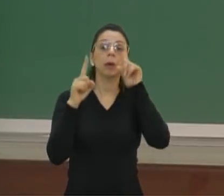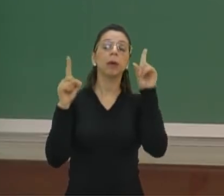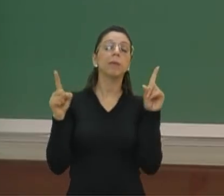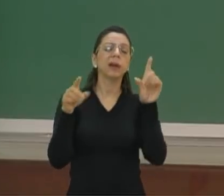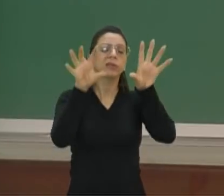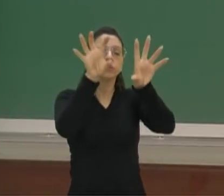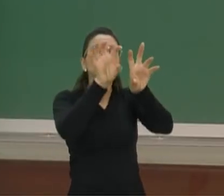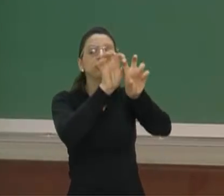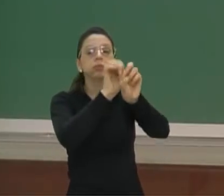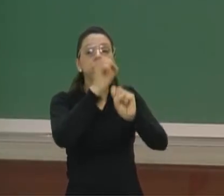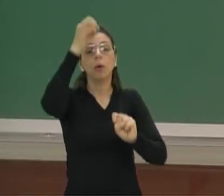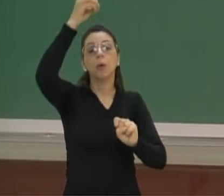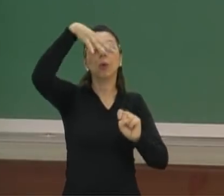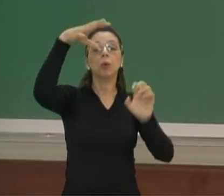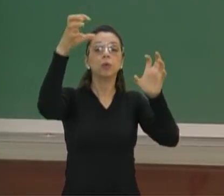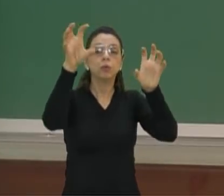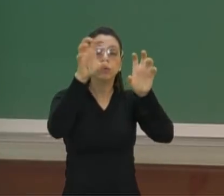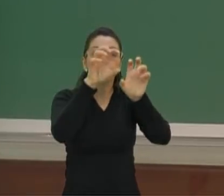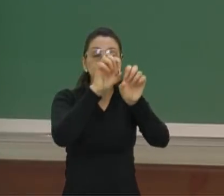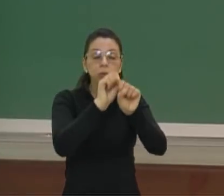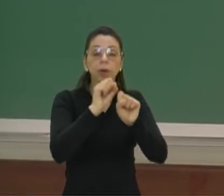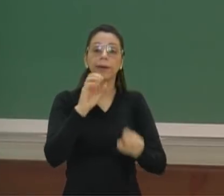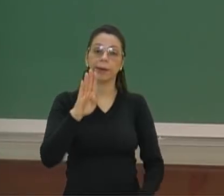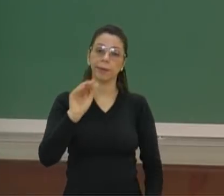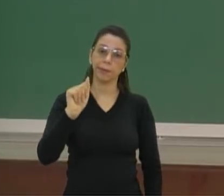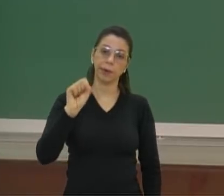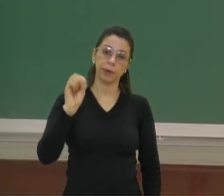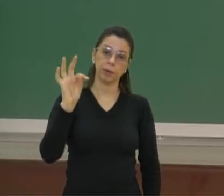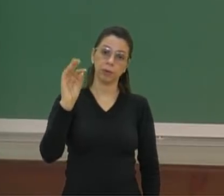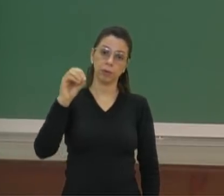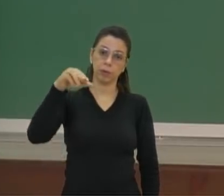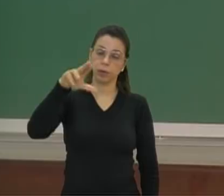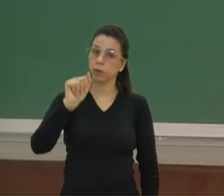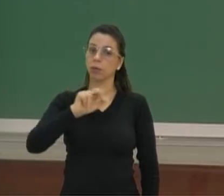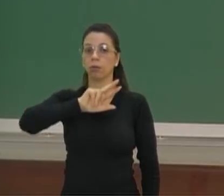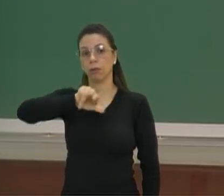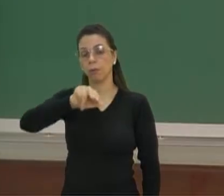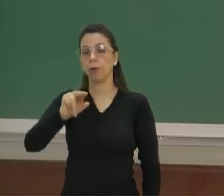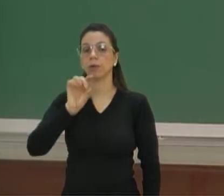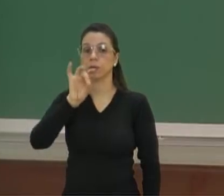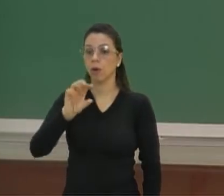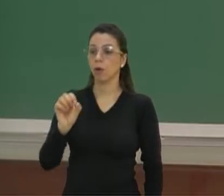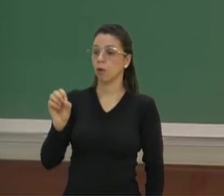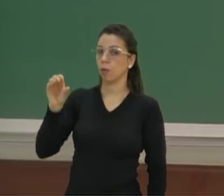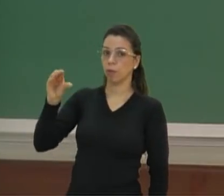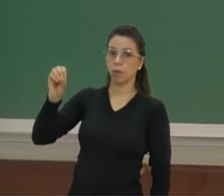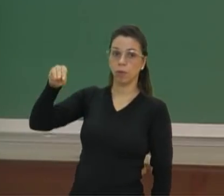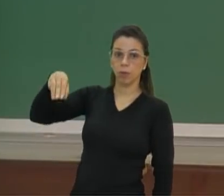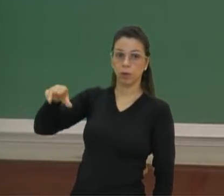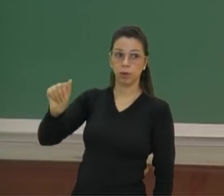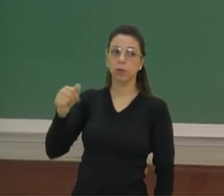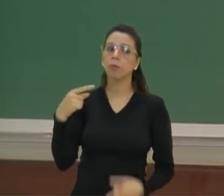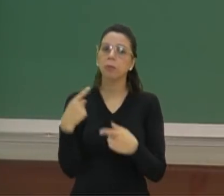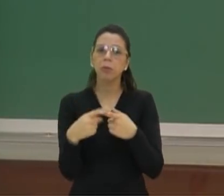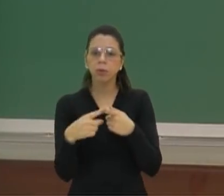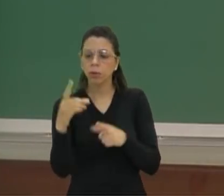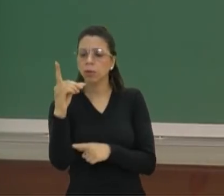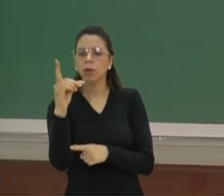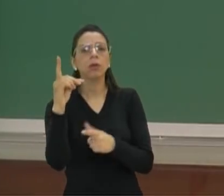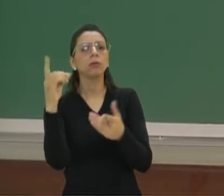pouca luminosidade, bastonetes. Não pode ser só os cones. E por que não é a letra D? É